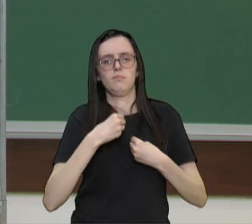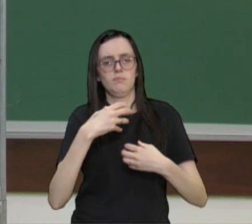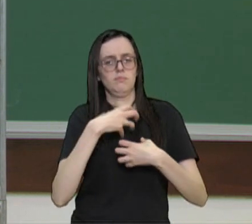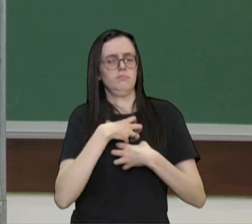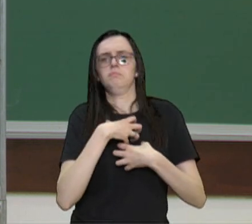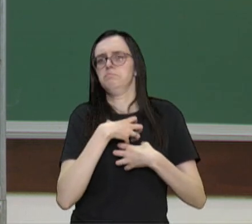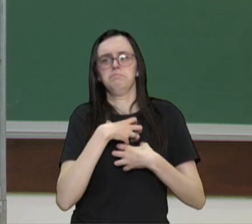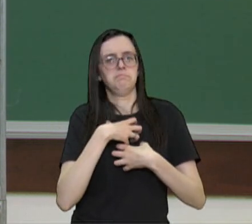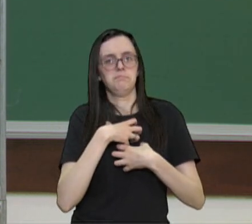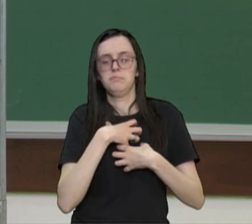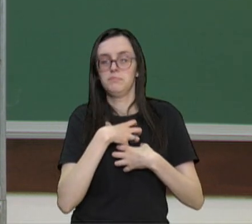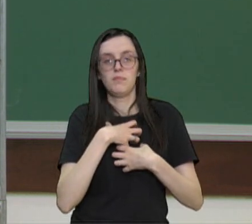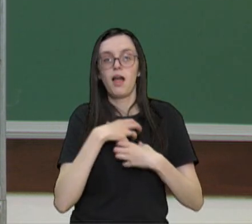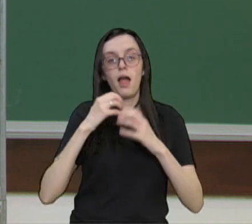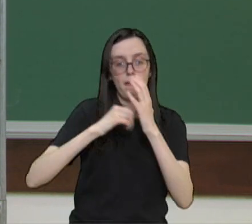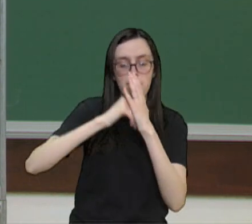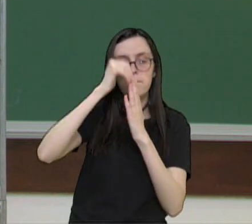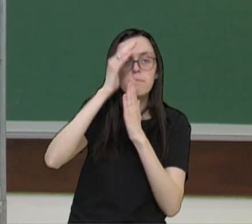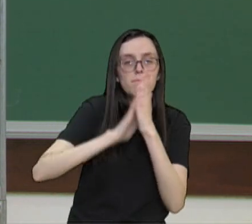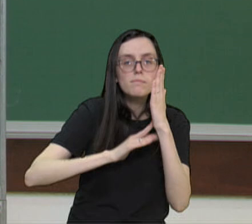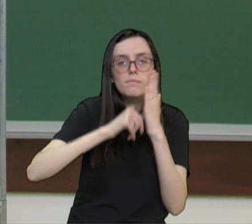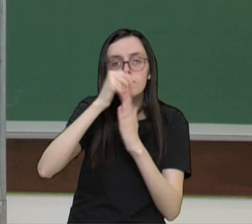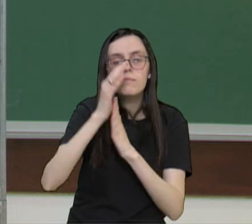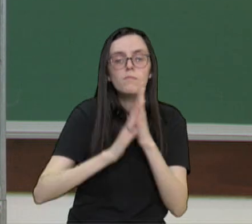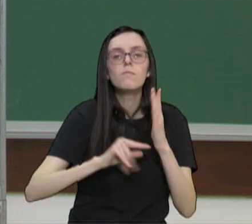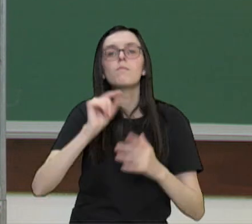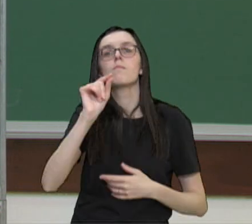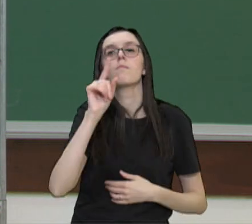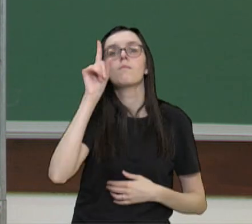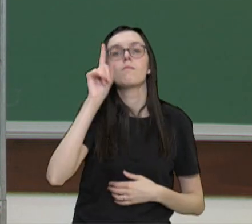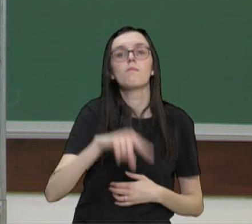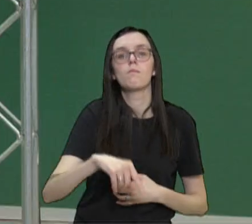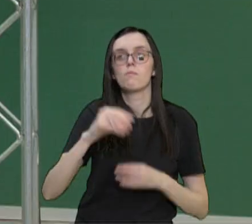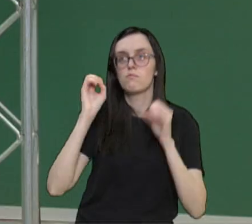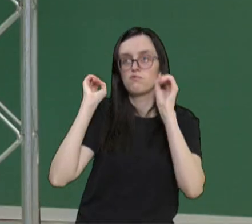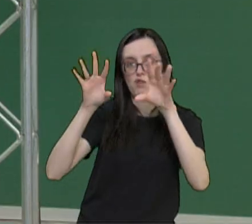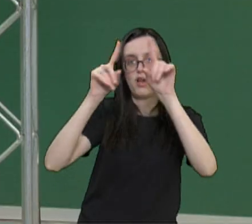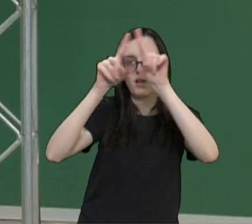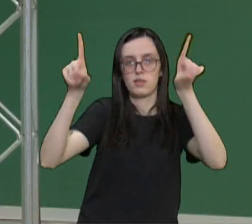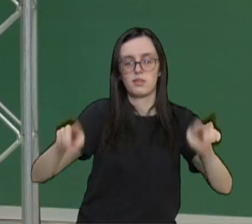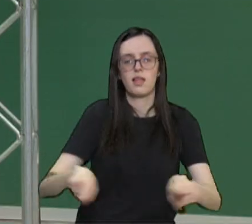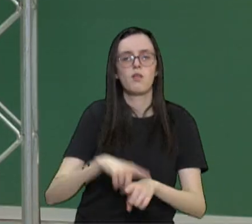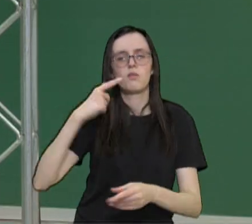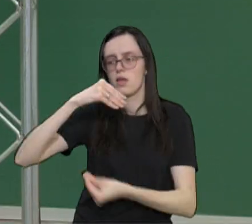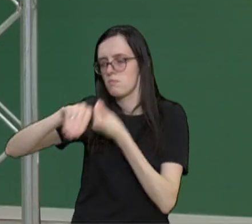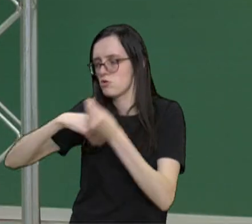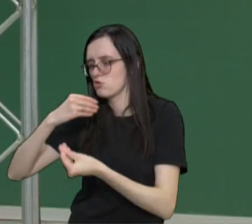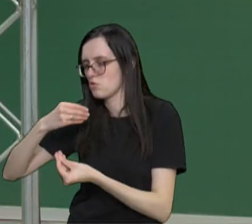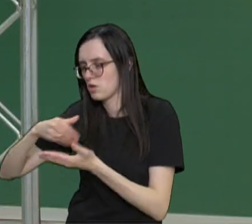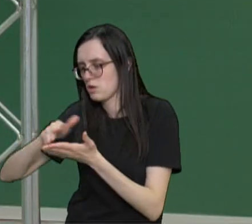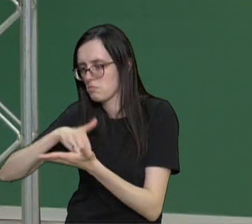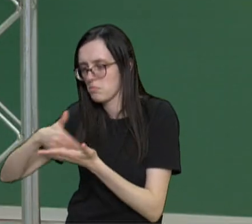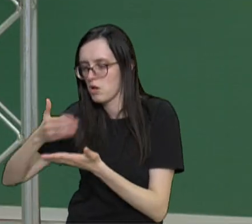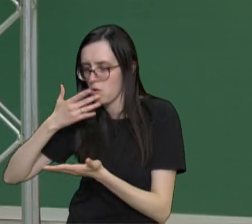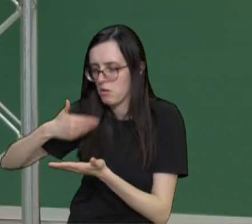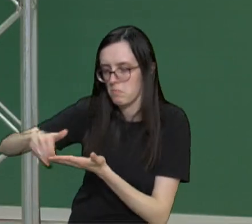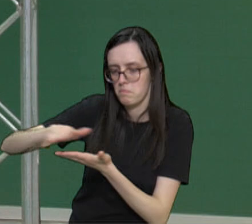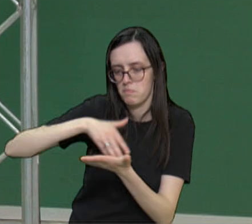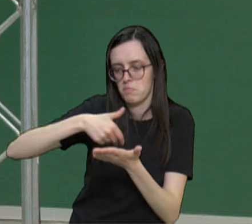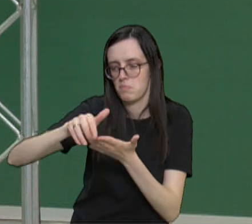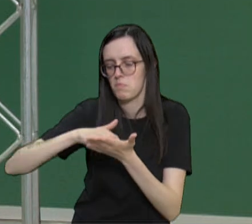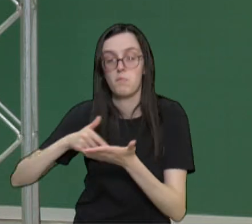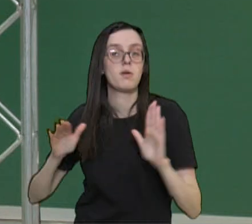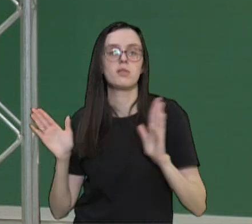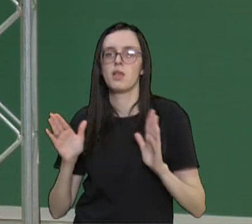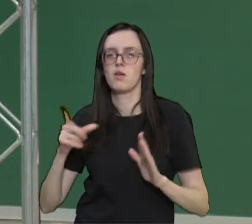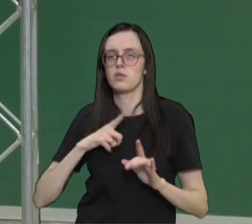a pintura, ela agora passa a ser diretamente na tela. Não há uma mistura da tinta na paleta de cores, que muita gente fazia. A